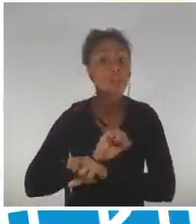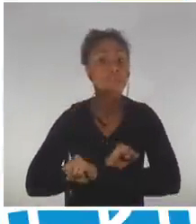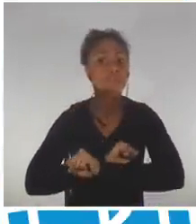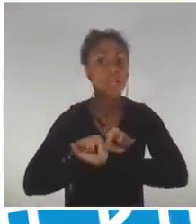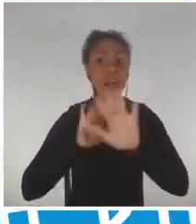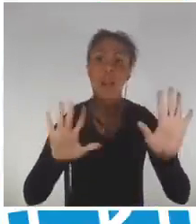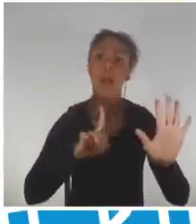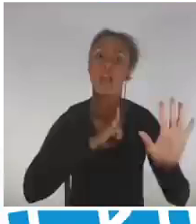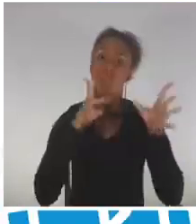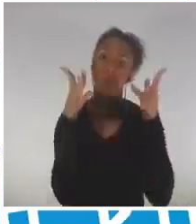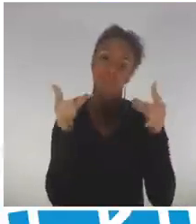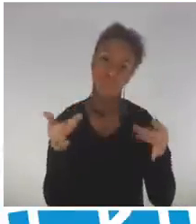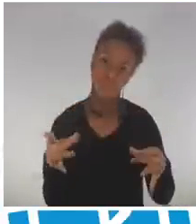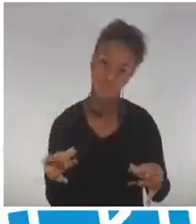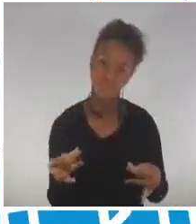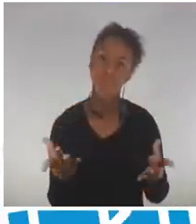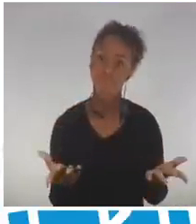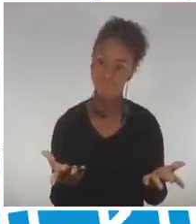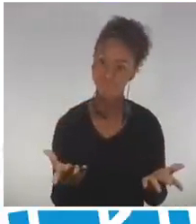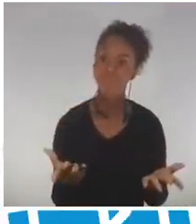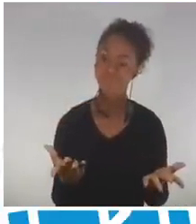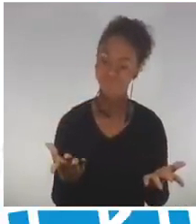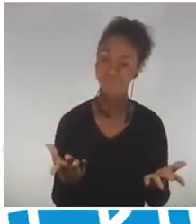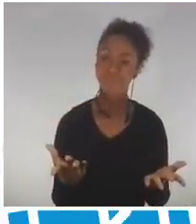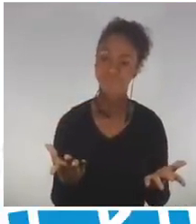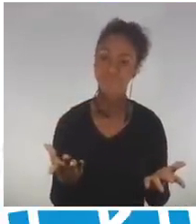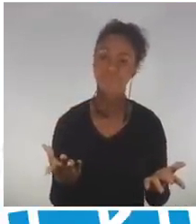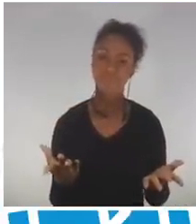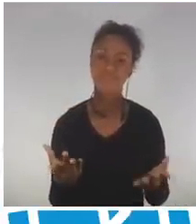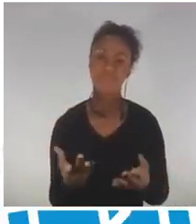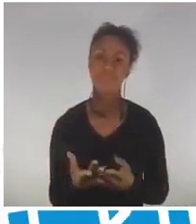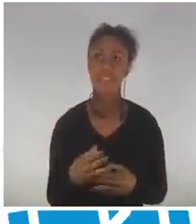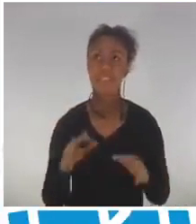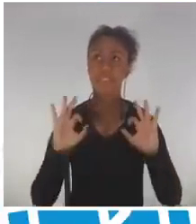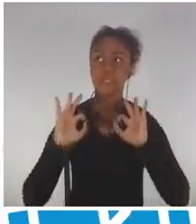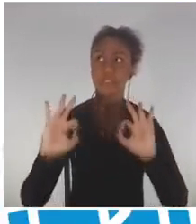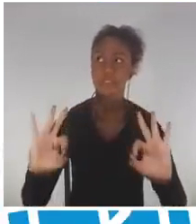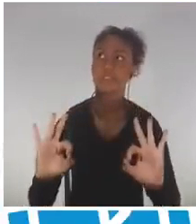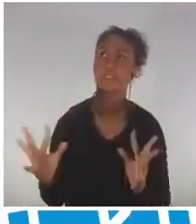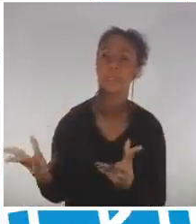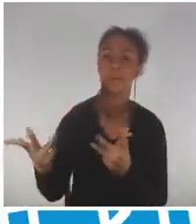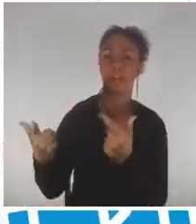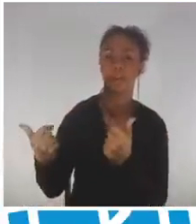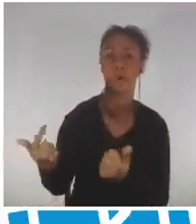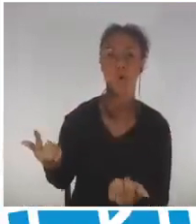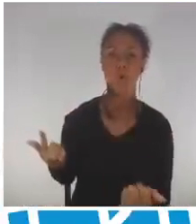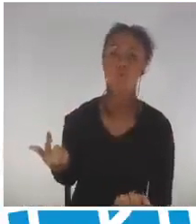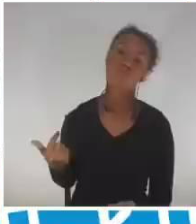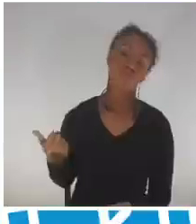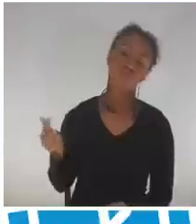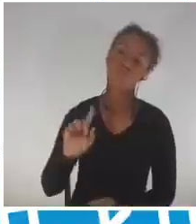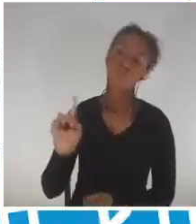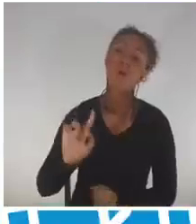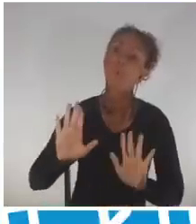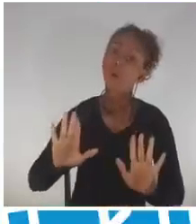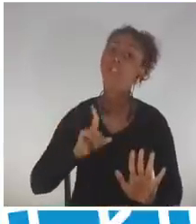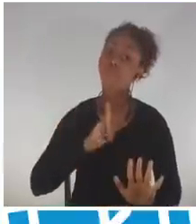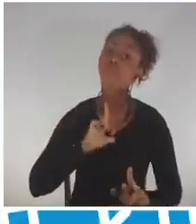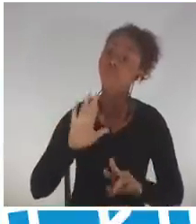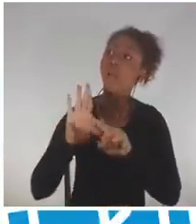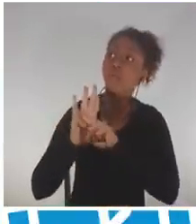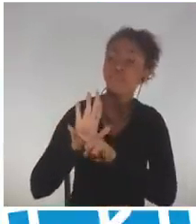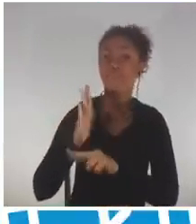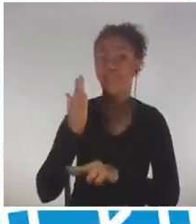Podemos questionar se foi tão eficaz quanto se esperava na época, mas havia uma certa clareza